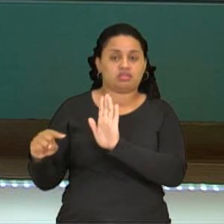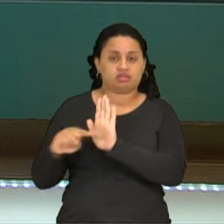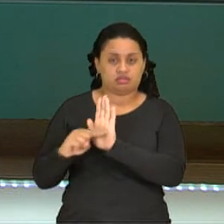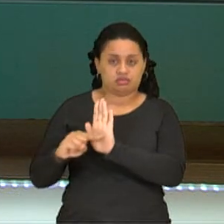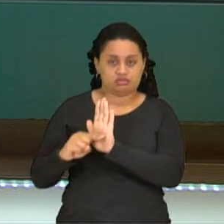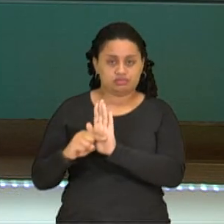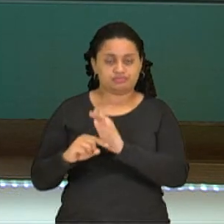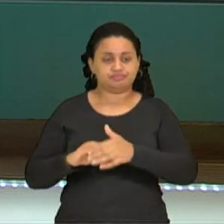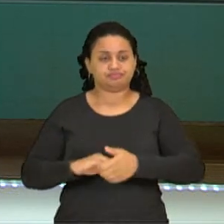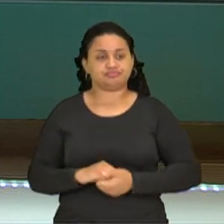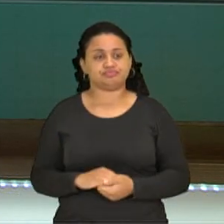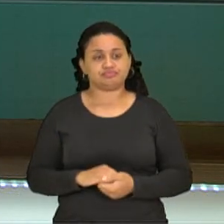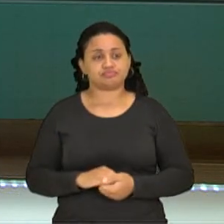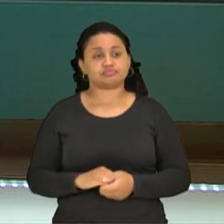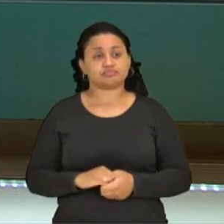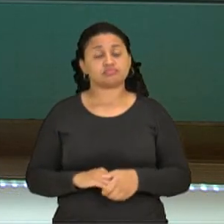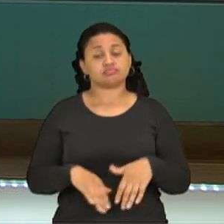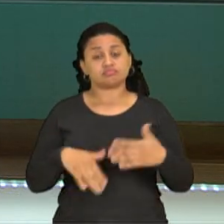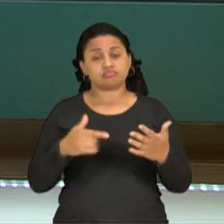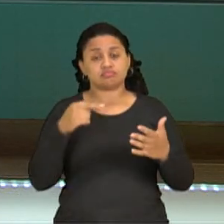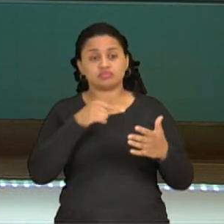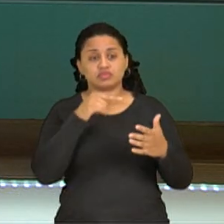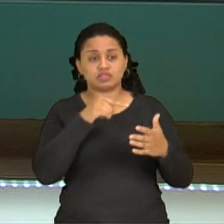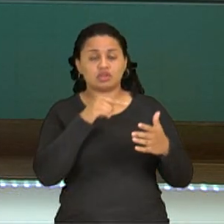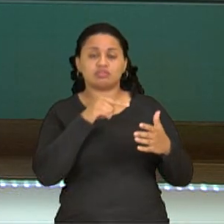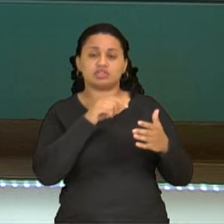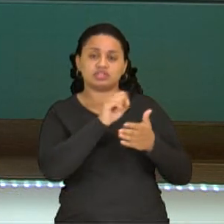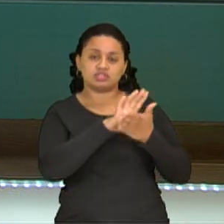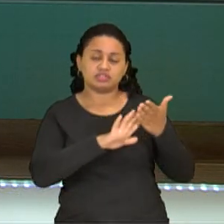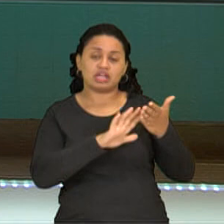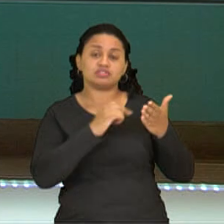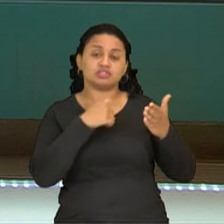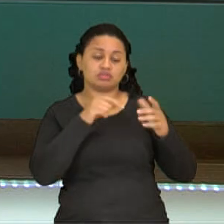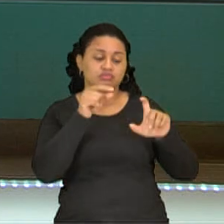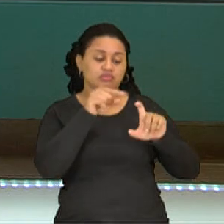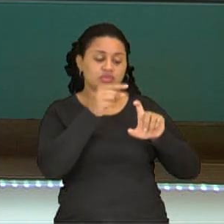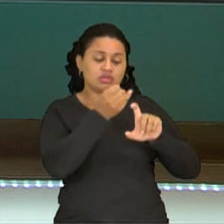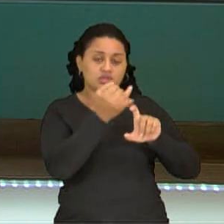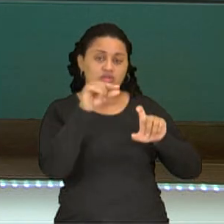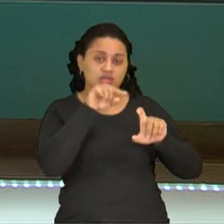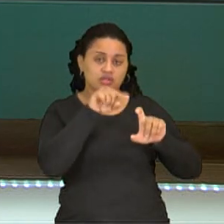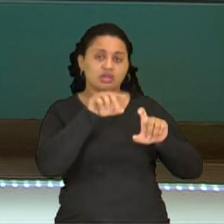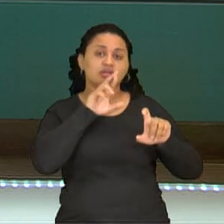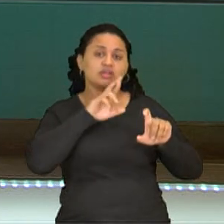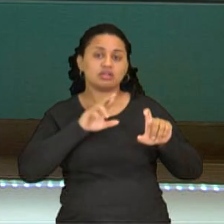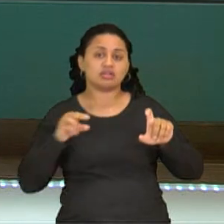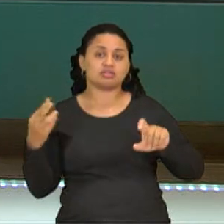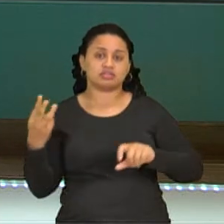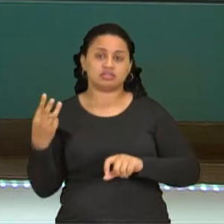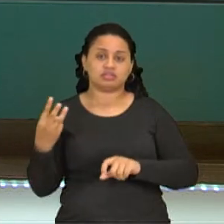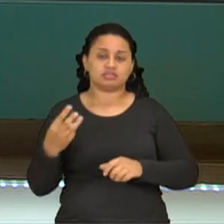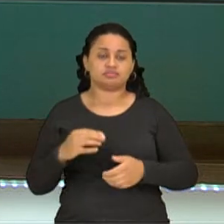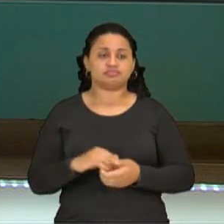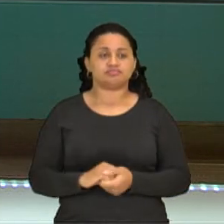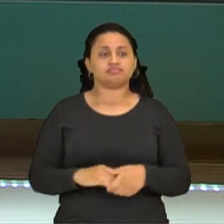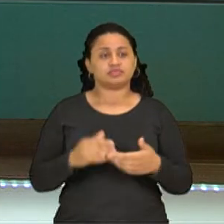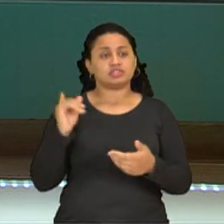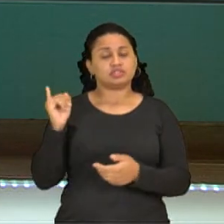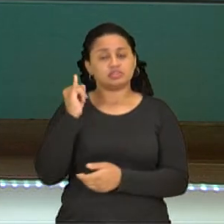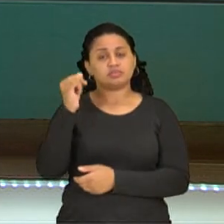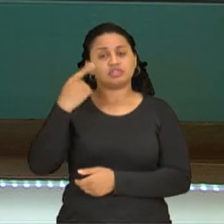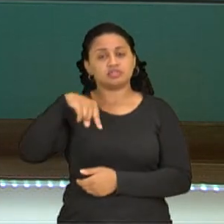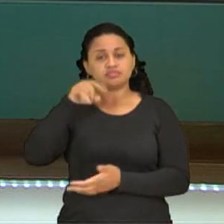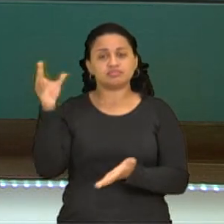ok? Então, o expoente nesse exercício será igual a 3. Isso é importante para